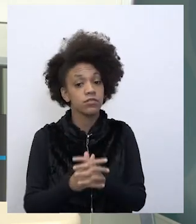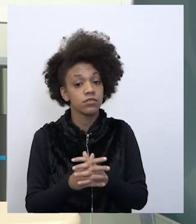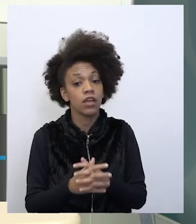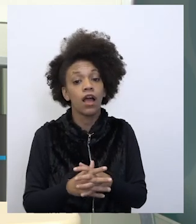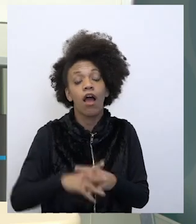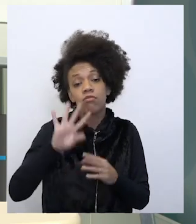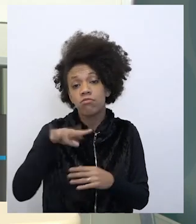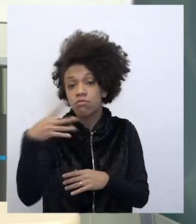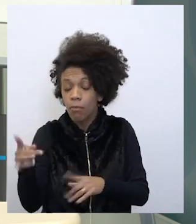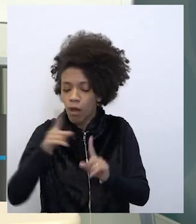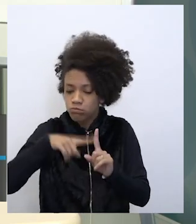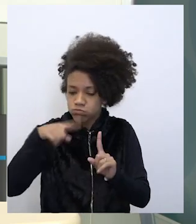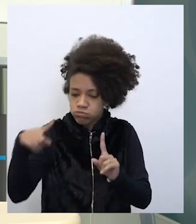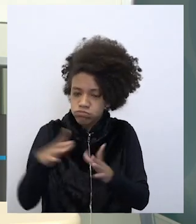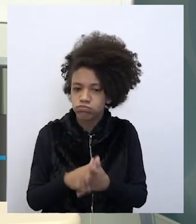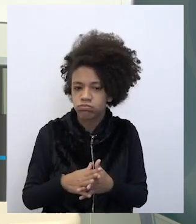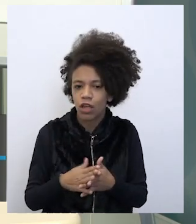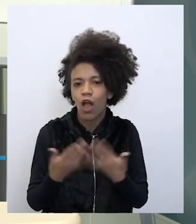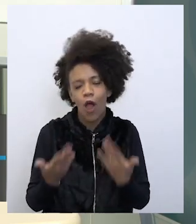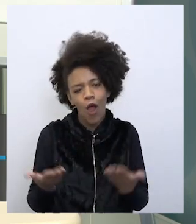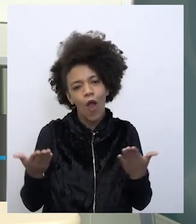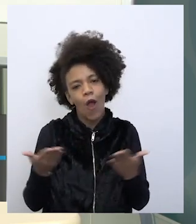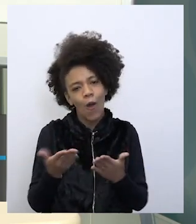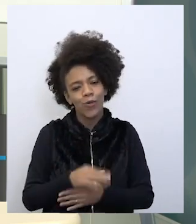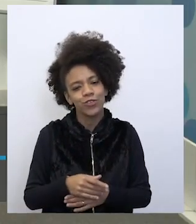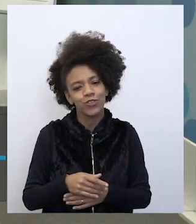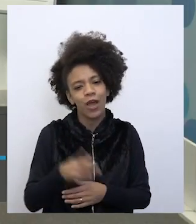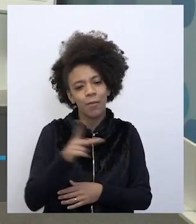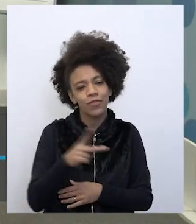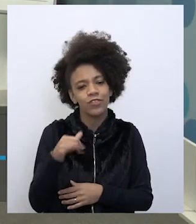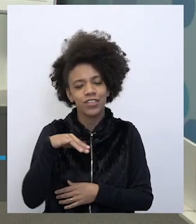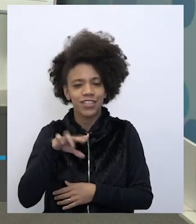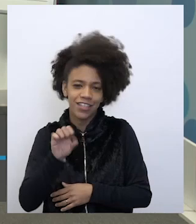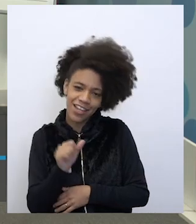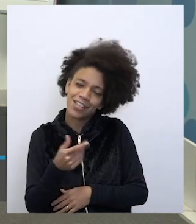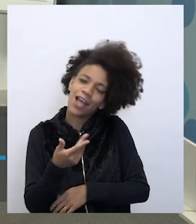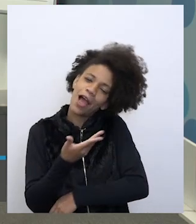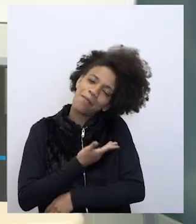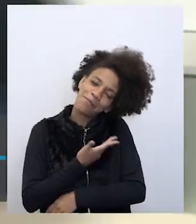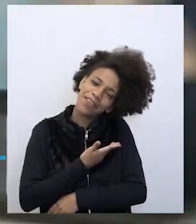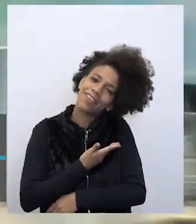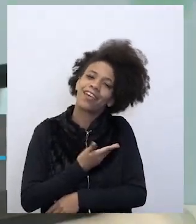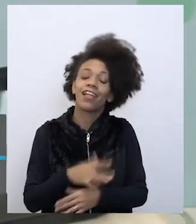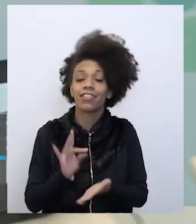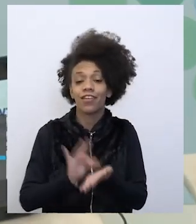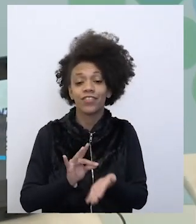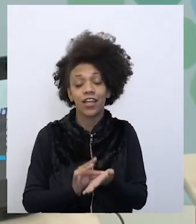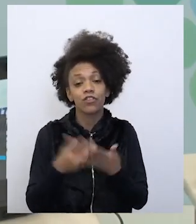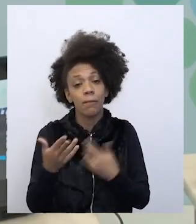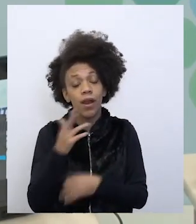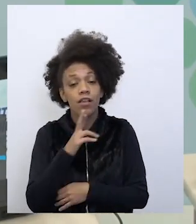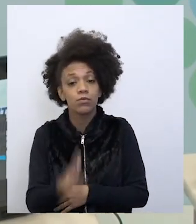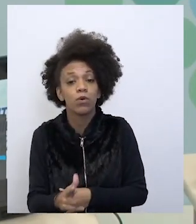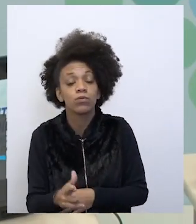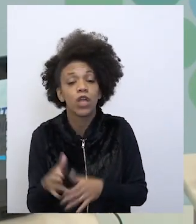tabelas e gráficos. Hoje eu conto com a presença, claro, da professora Inês, minha colega, minha amiga, na verdade, para responder o